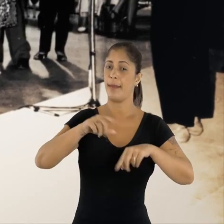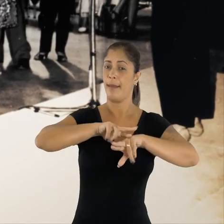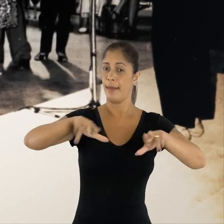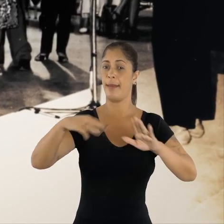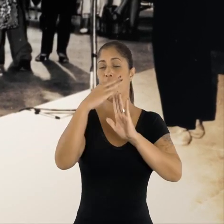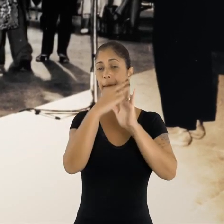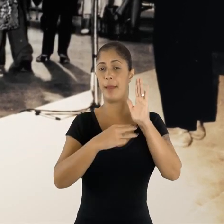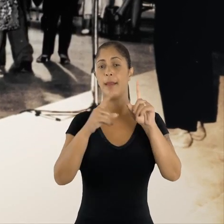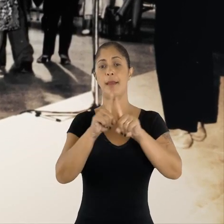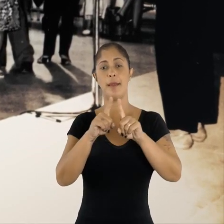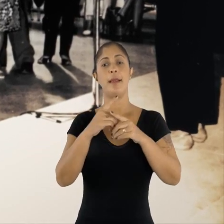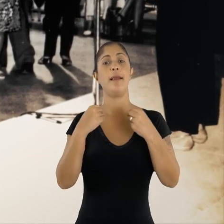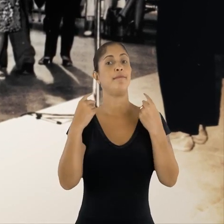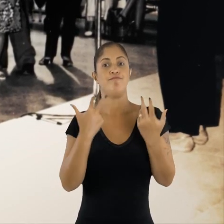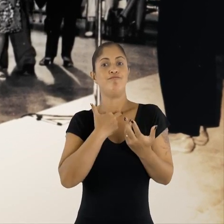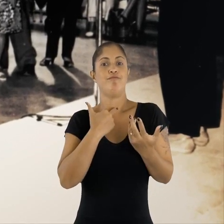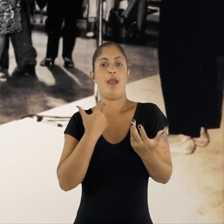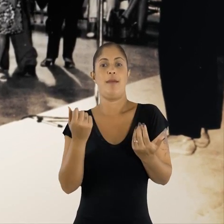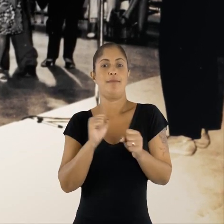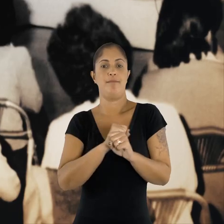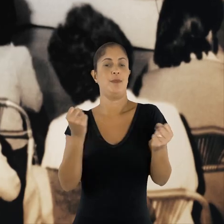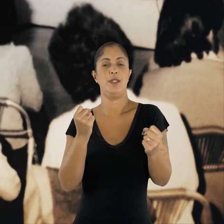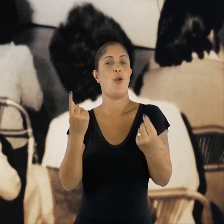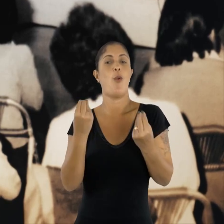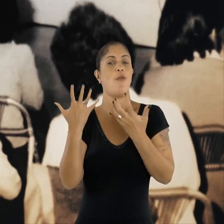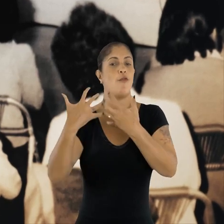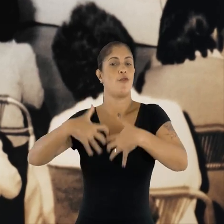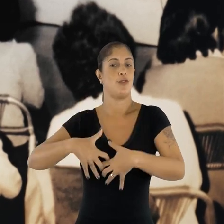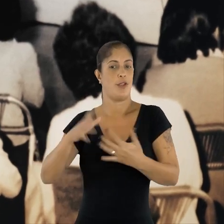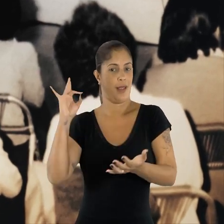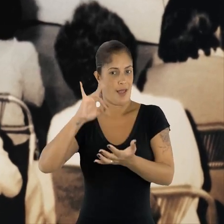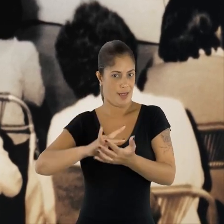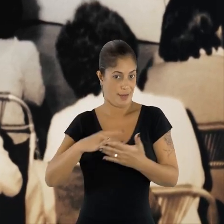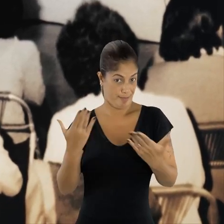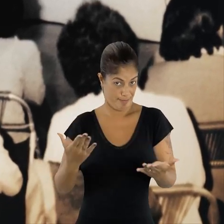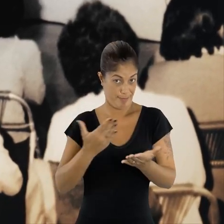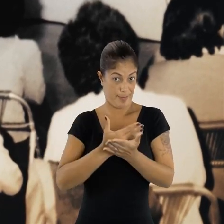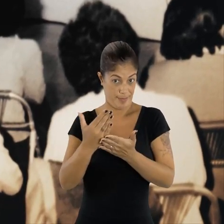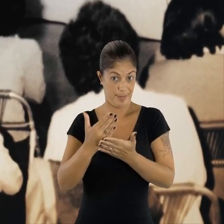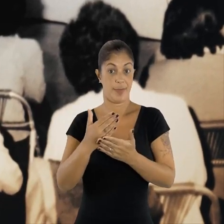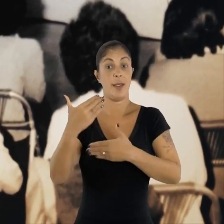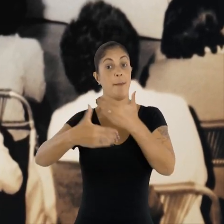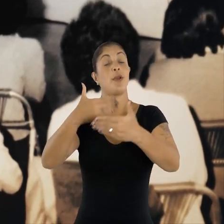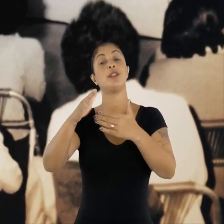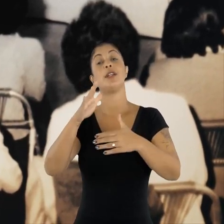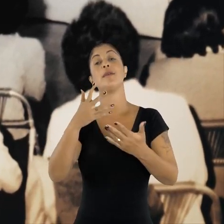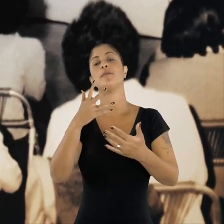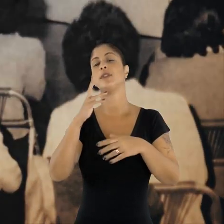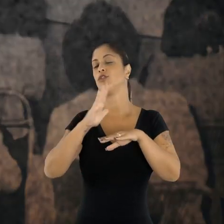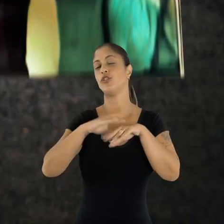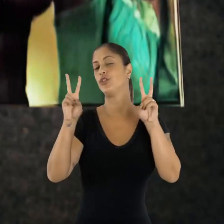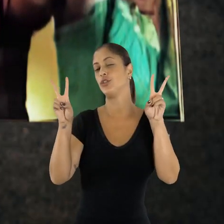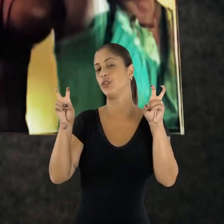Chegaram os materiais das oficinas metodológicas e nos demos conta de que não funcionam na realidade cubana. Começamos um processo